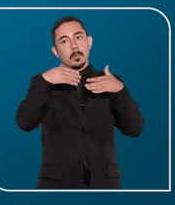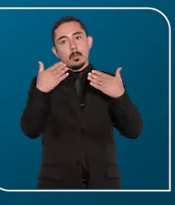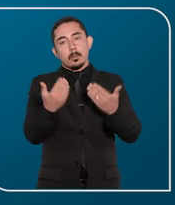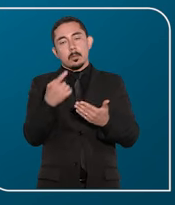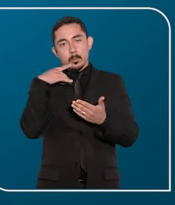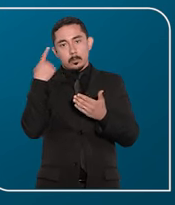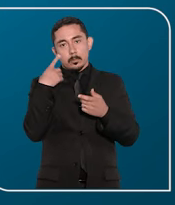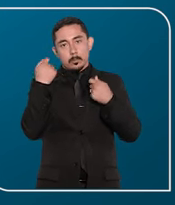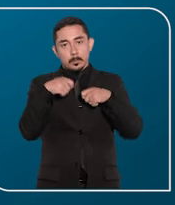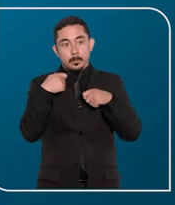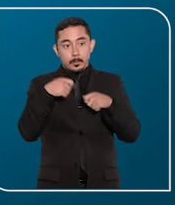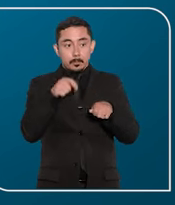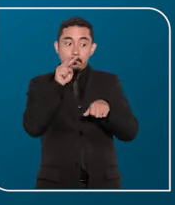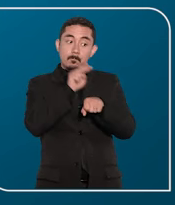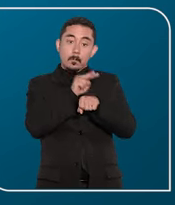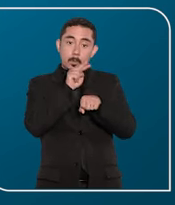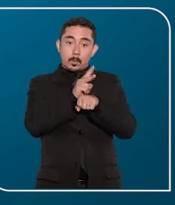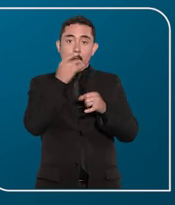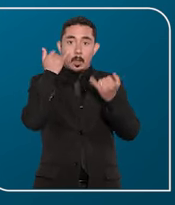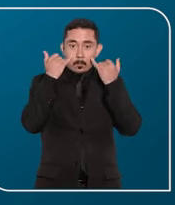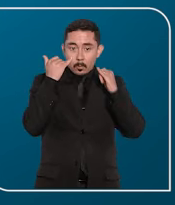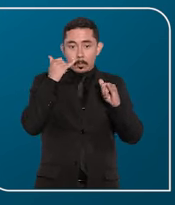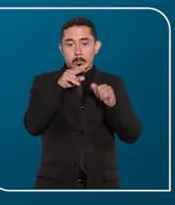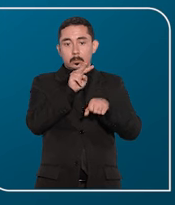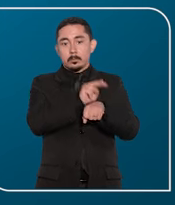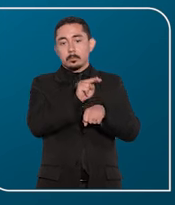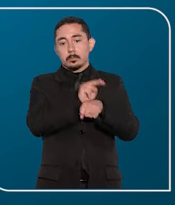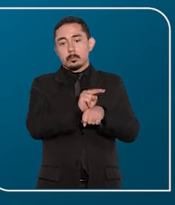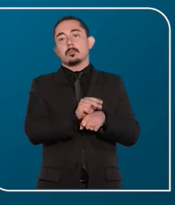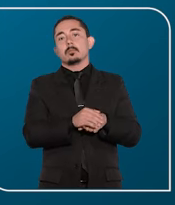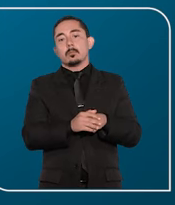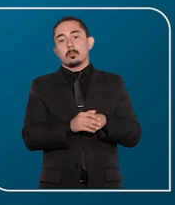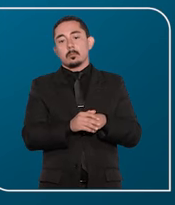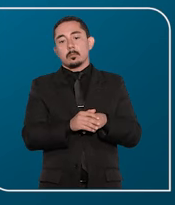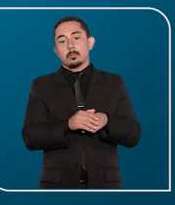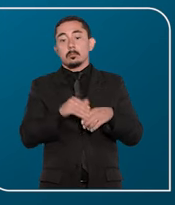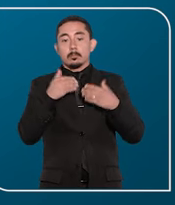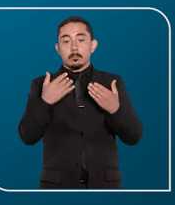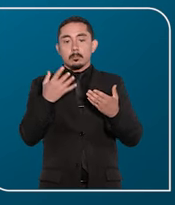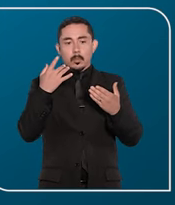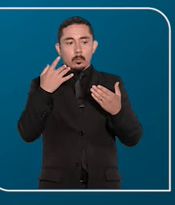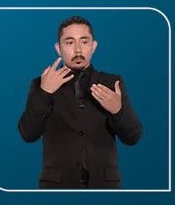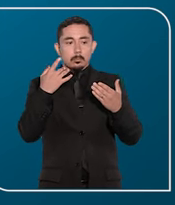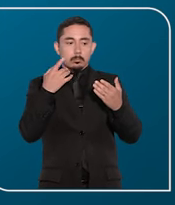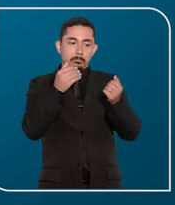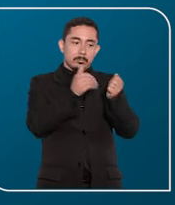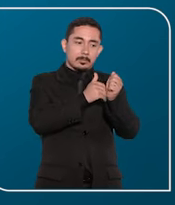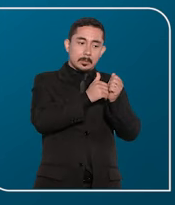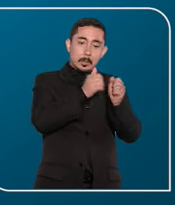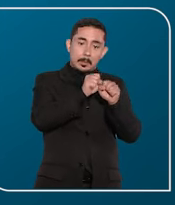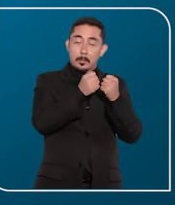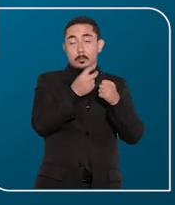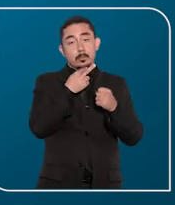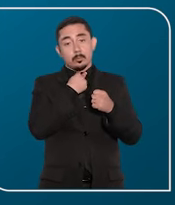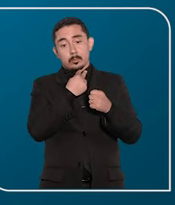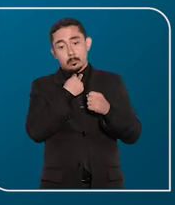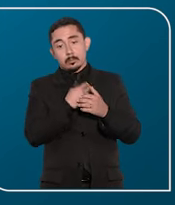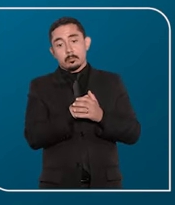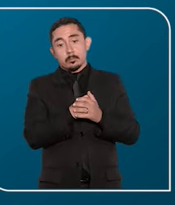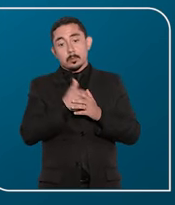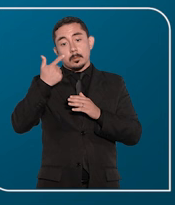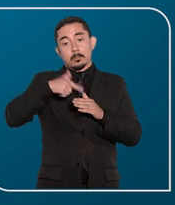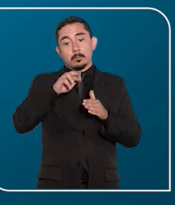que todas essas informações estejam protegidas. Por isso, a ideia de inviolabilidade. E mais, o Estatuto